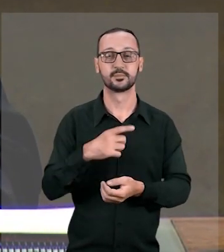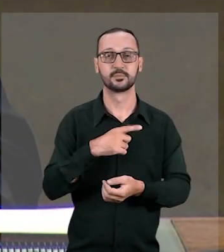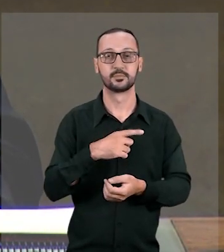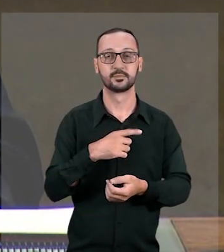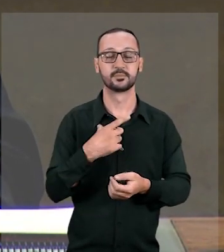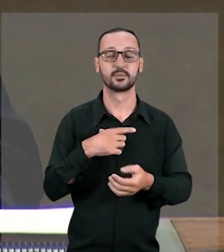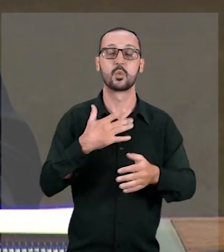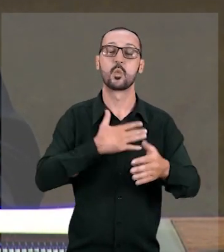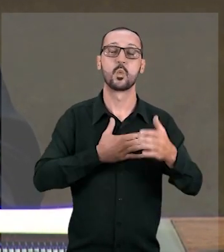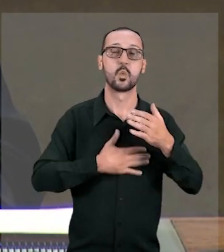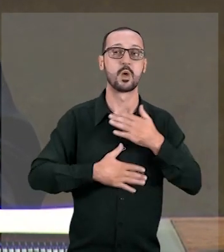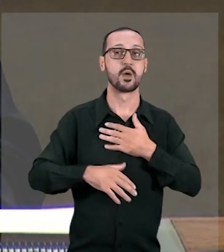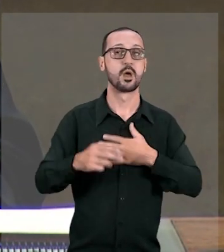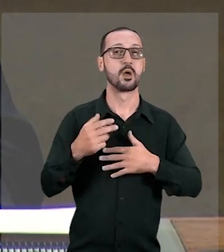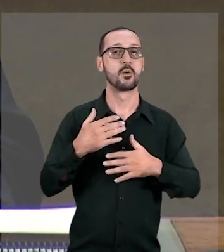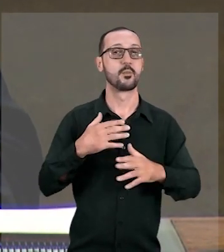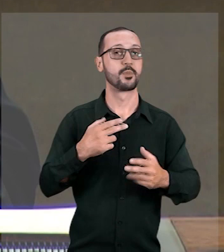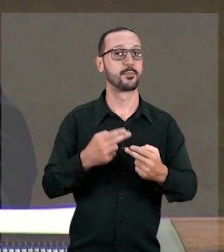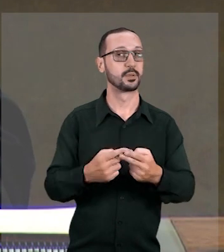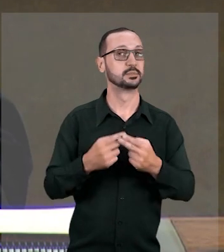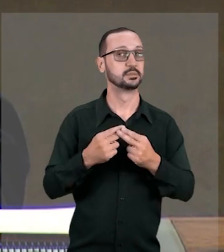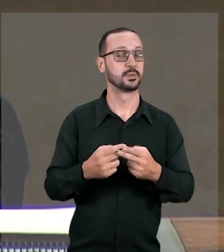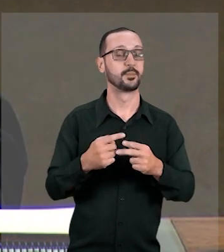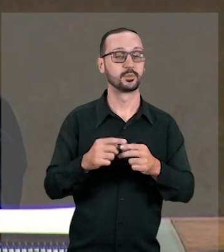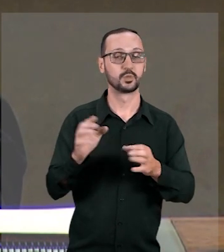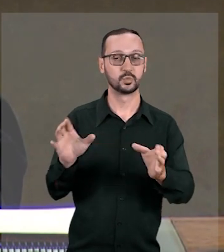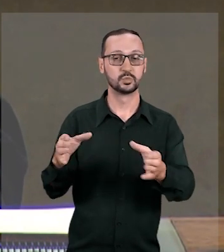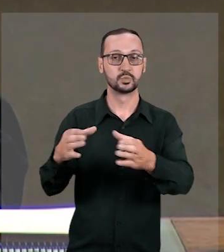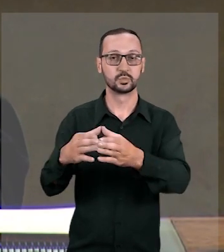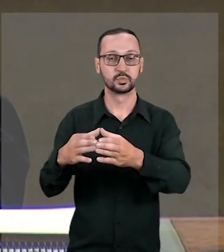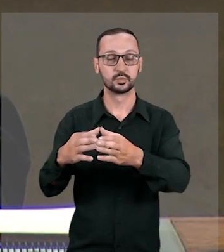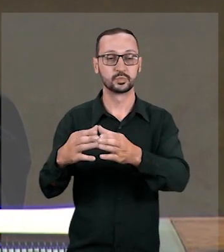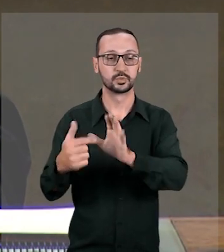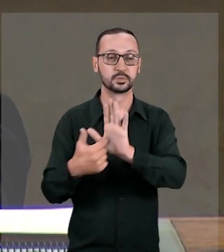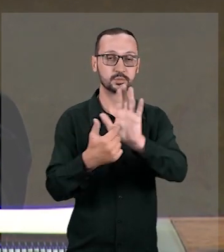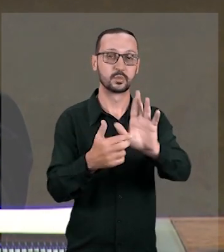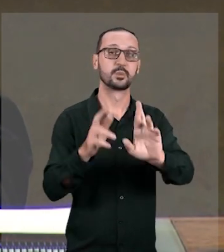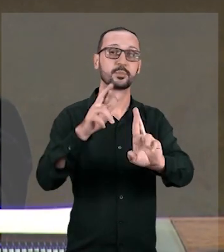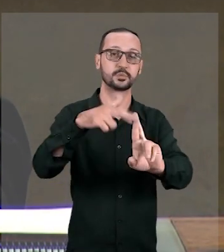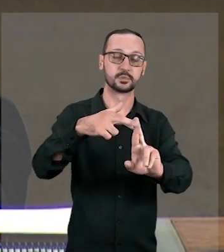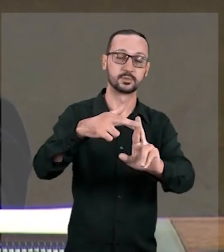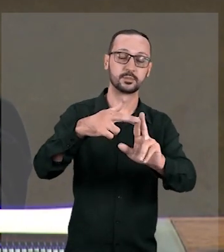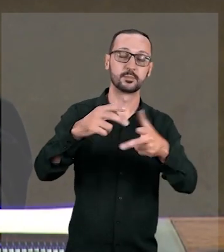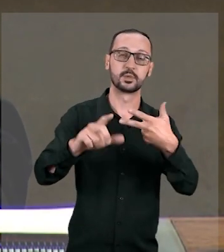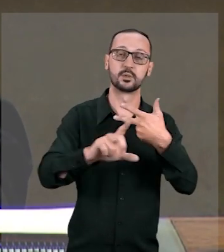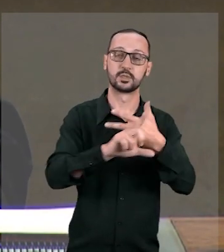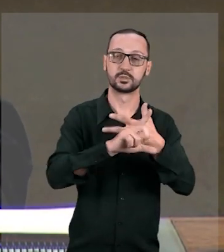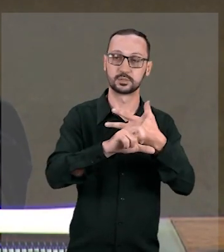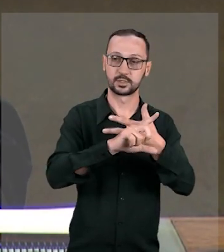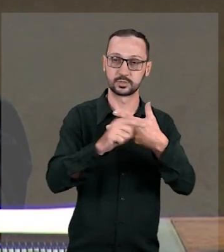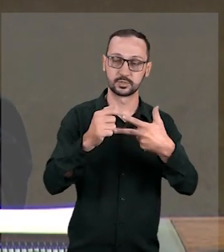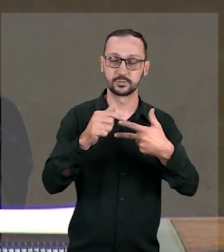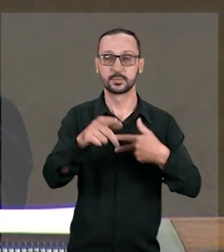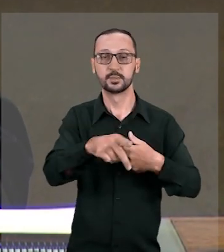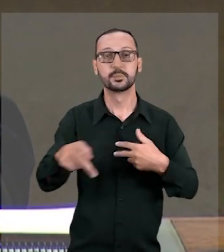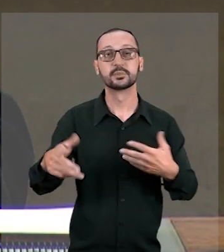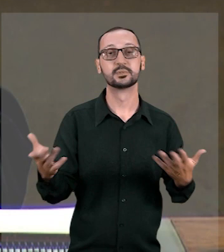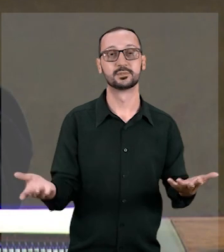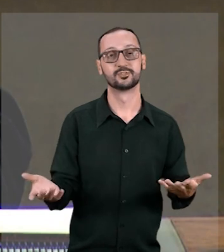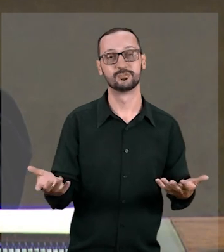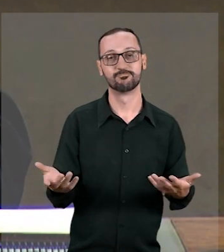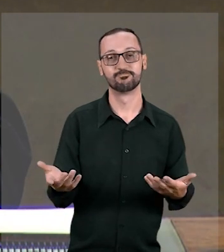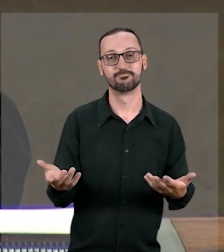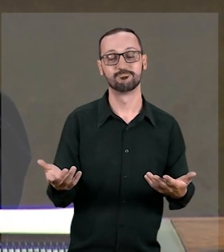grande parcimônia, porque as maiorias são representadas pelo Legislativo e pelo Presidente da República. Portanto,